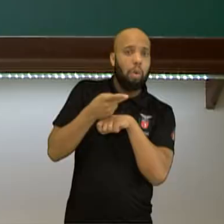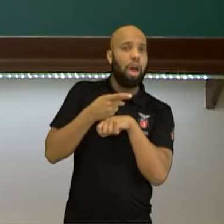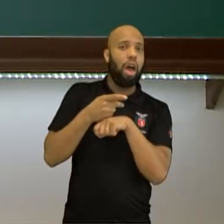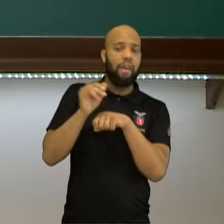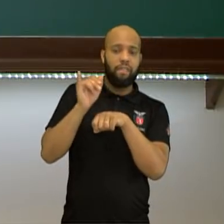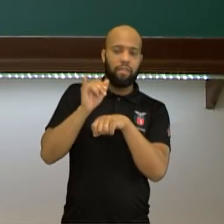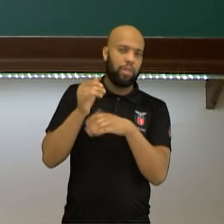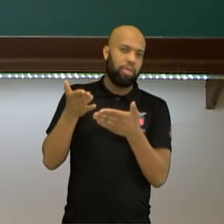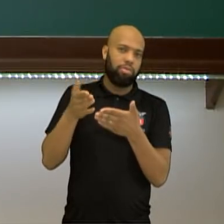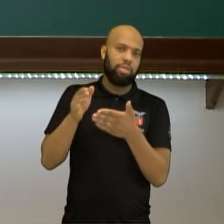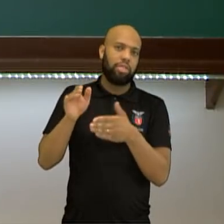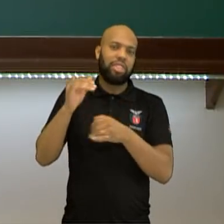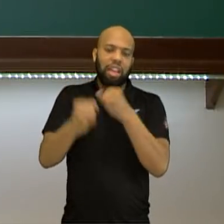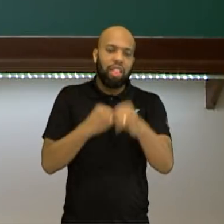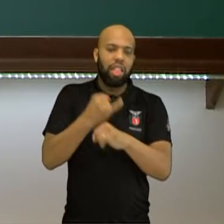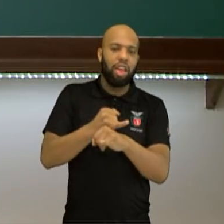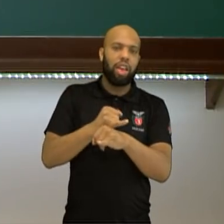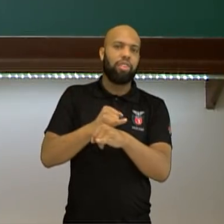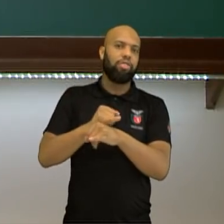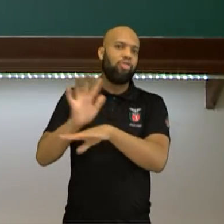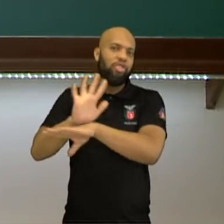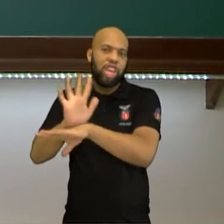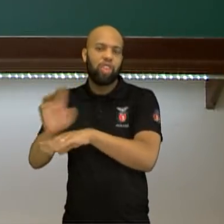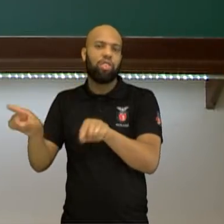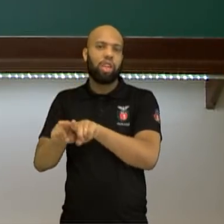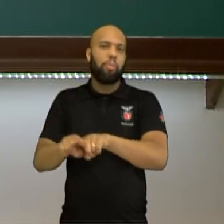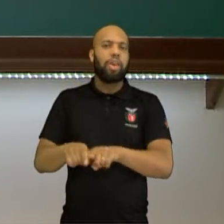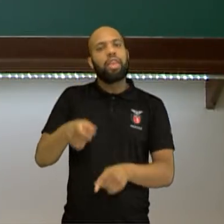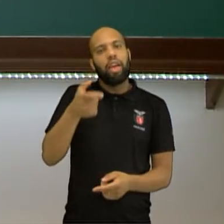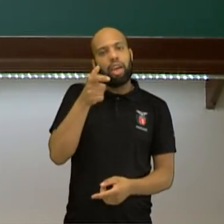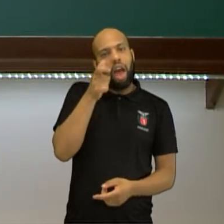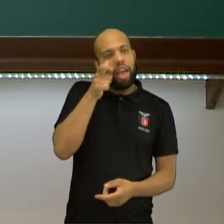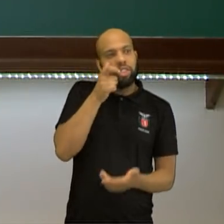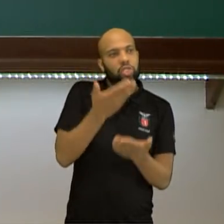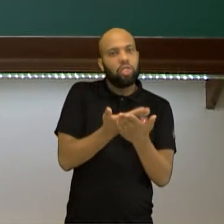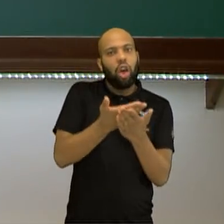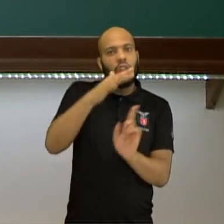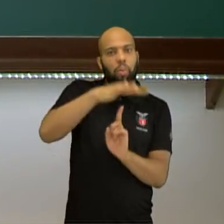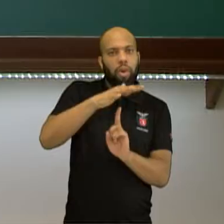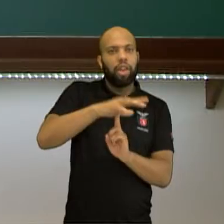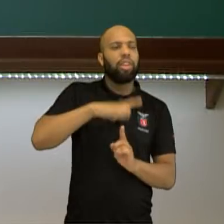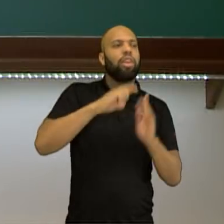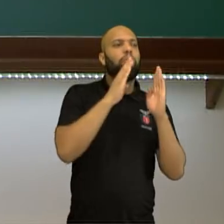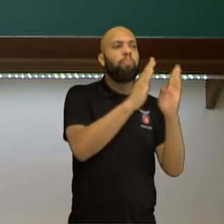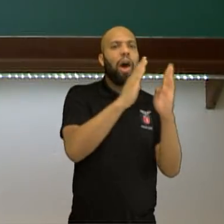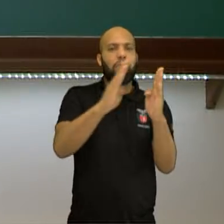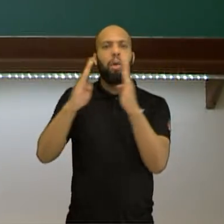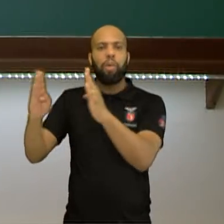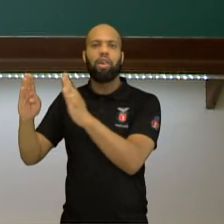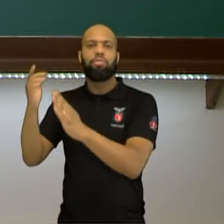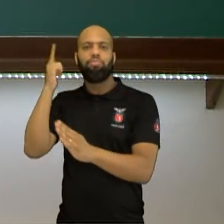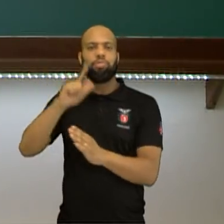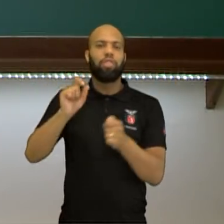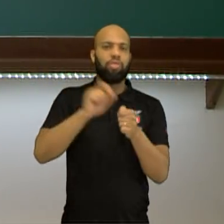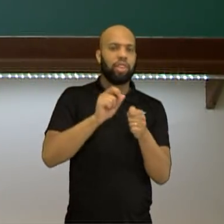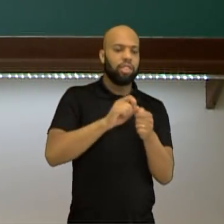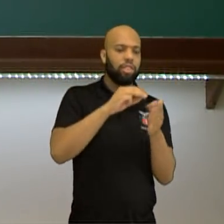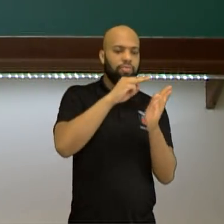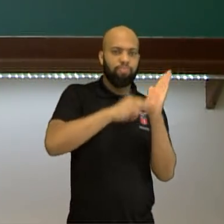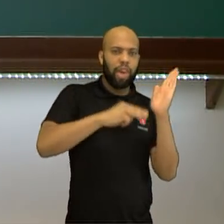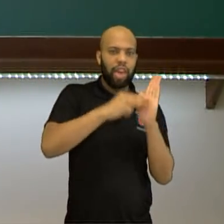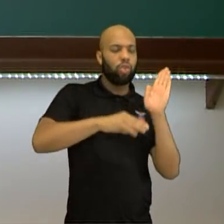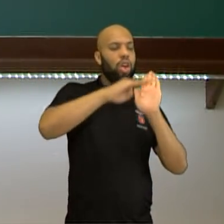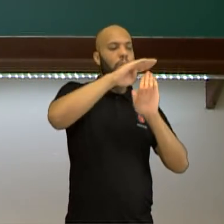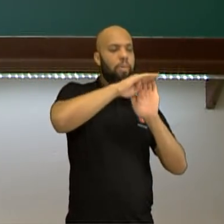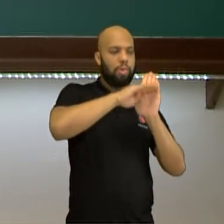meus colegas, assisto a aula Paraná, tá? Então, há etapas que nós podemos cumprir para alcançar